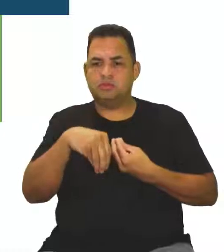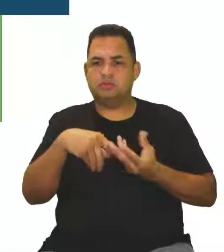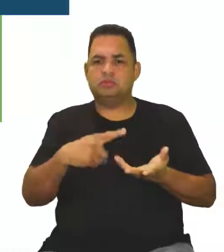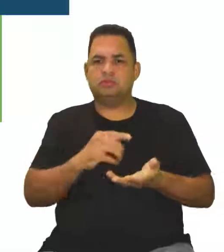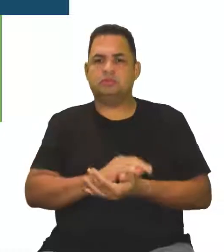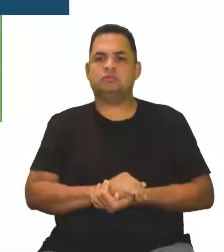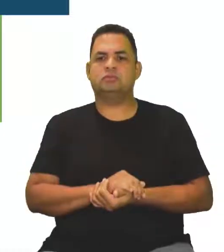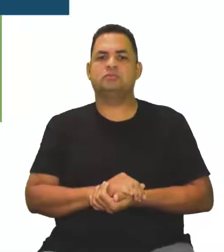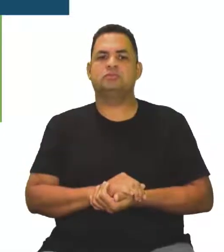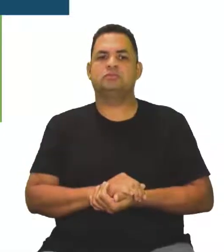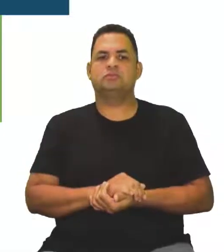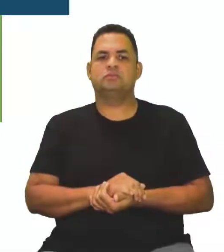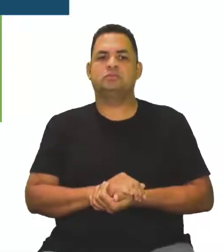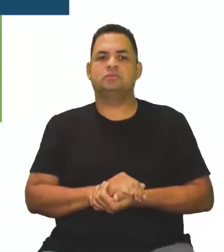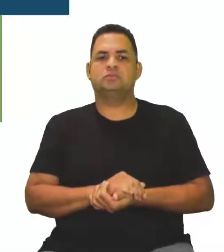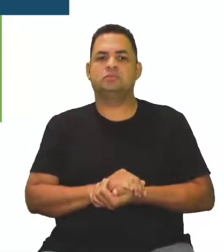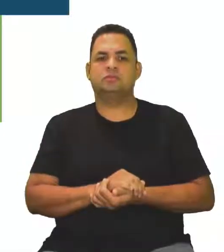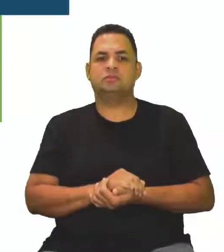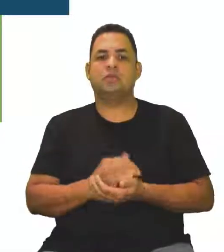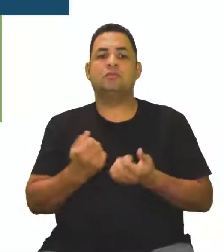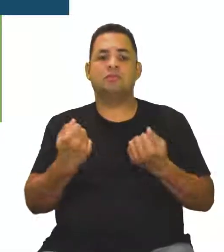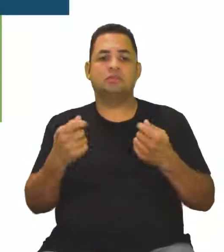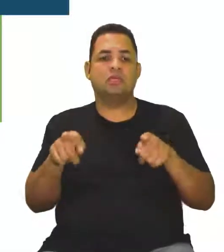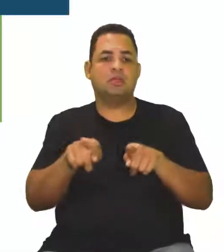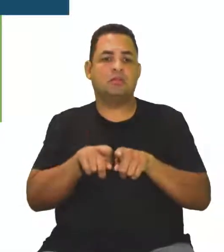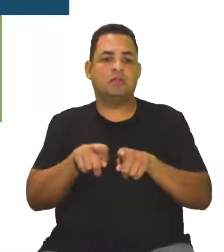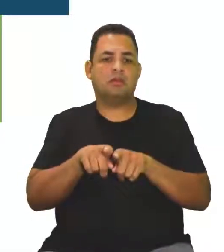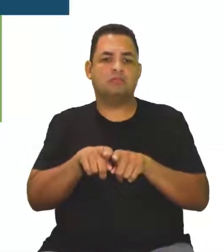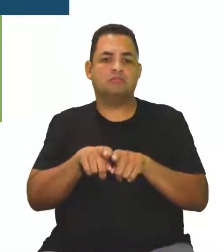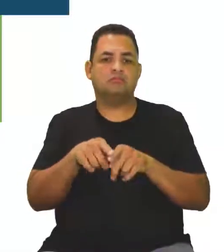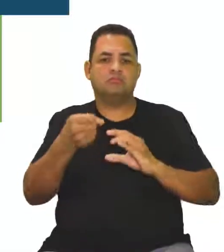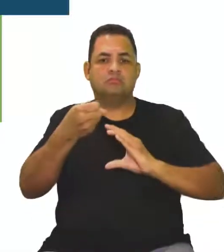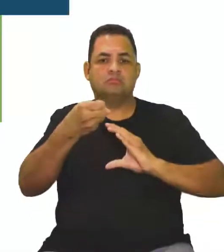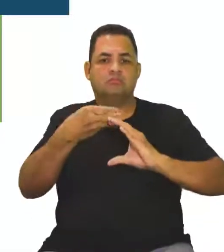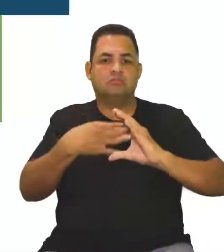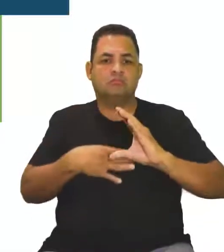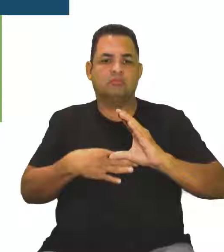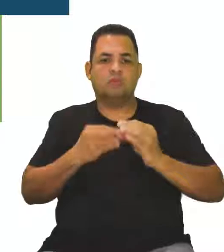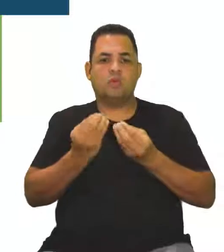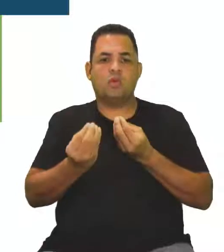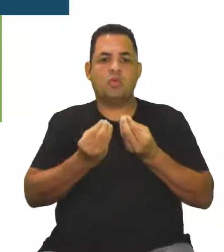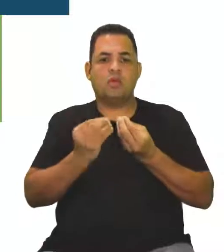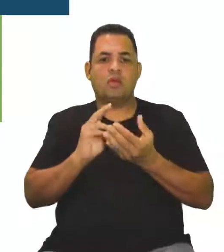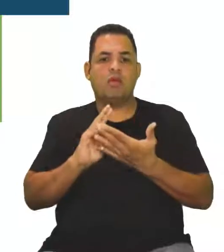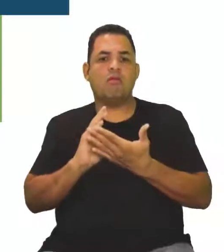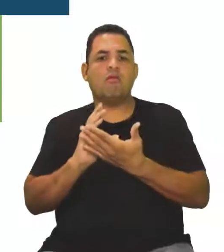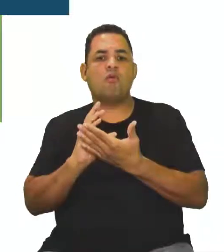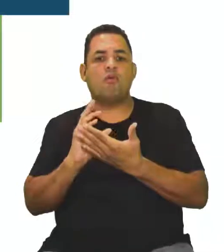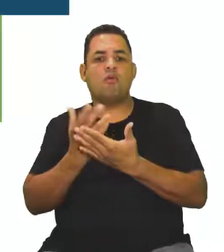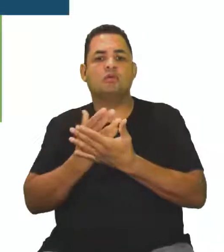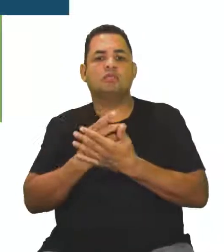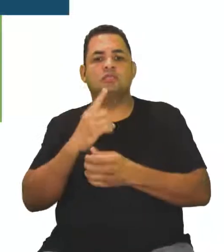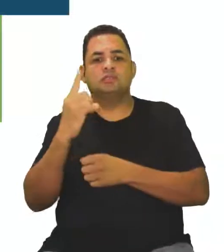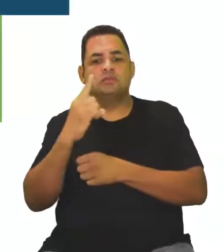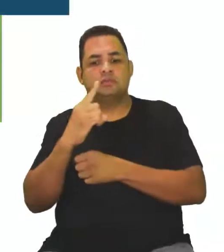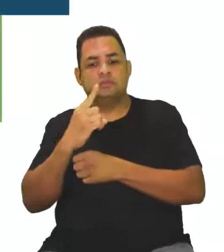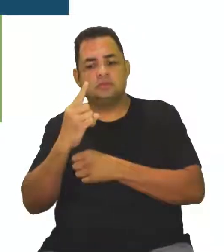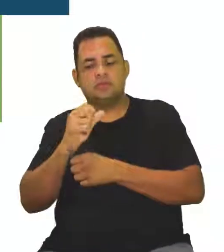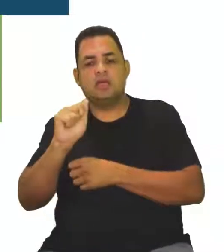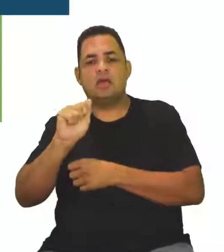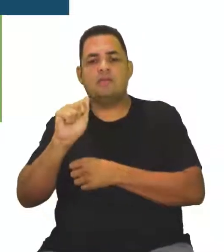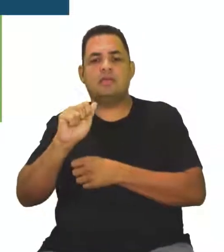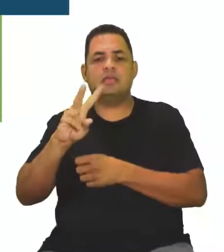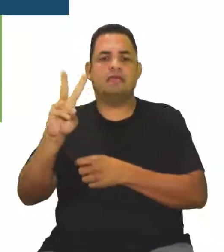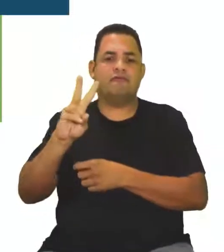para vocês, ok? E também caracterizar o funcionamento de amperímetros,